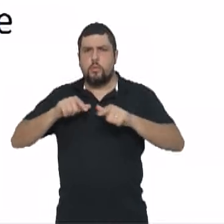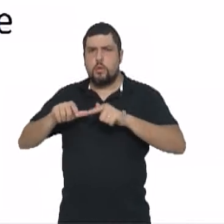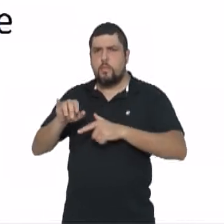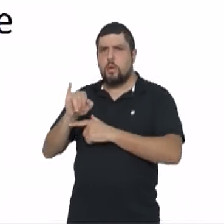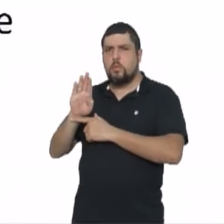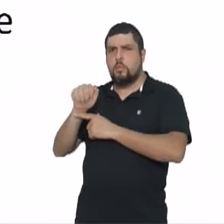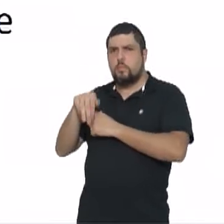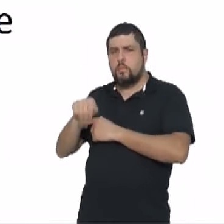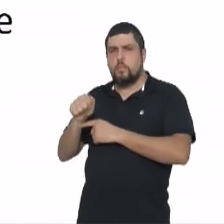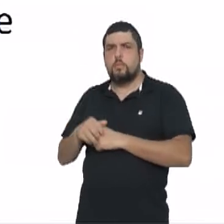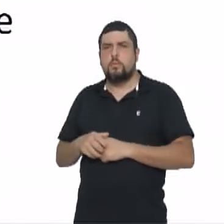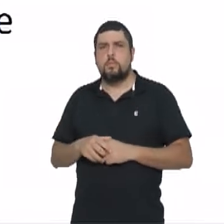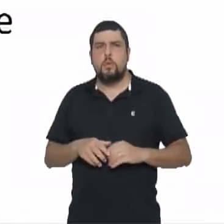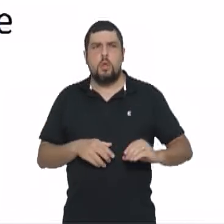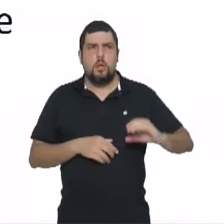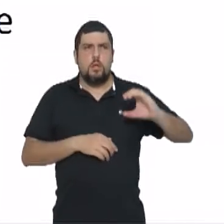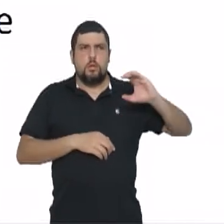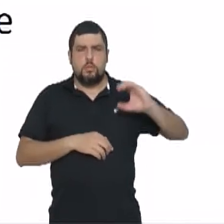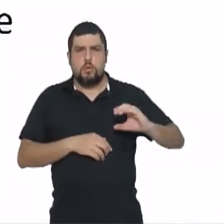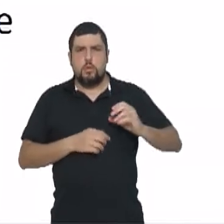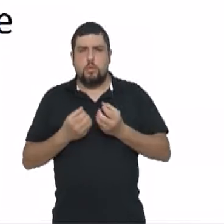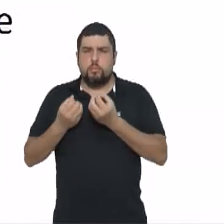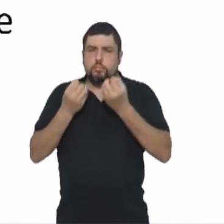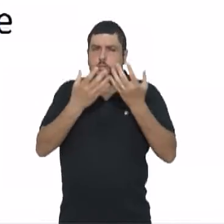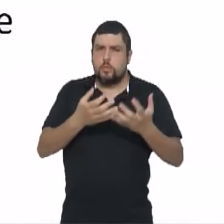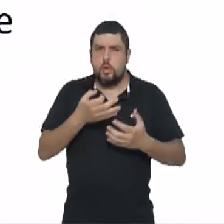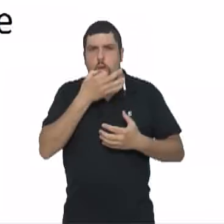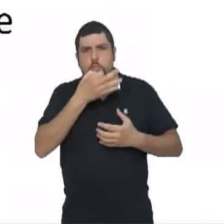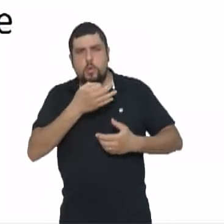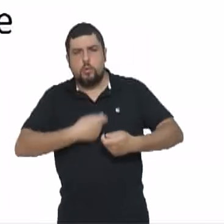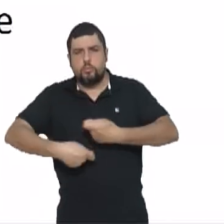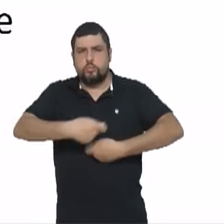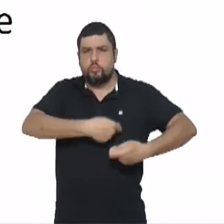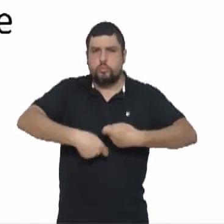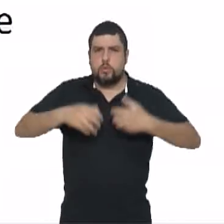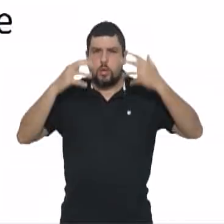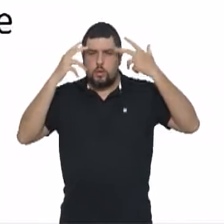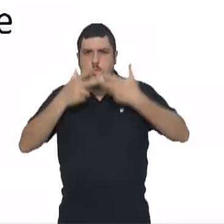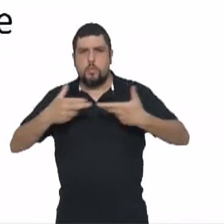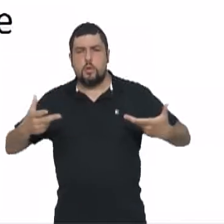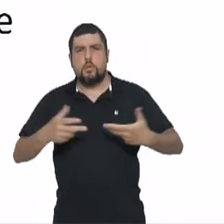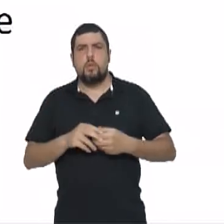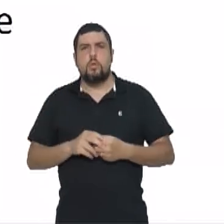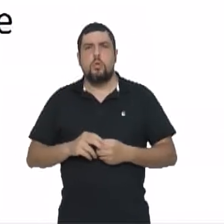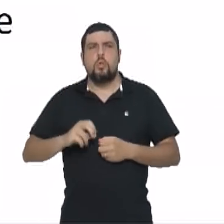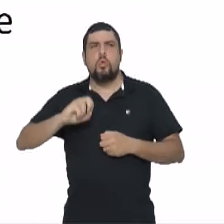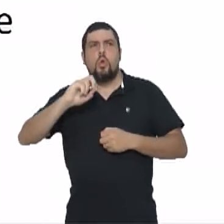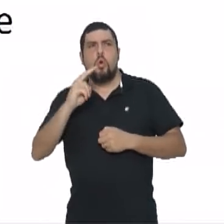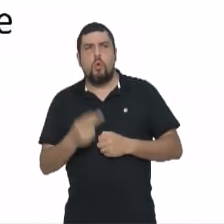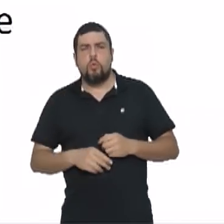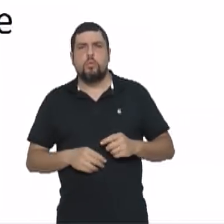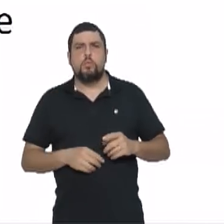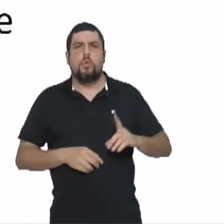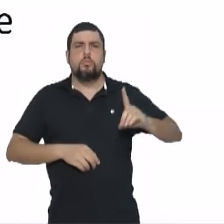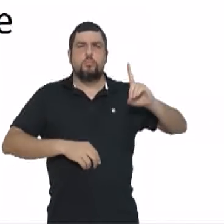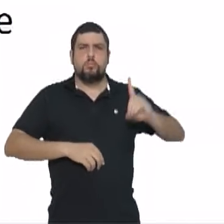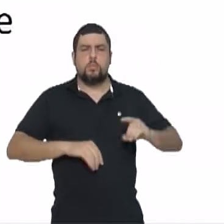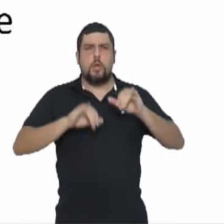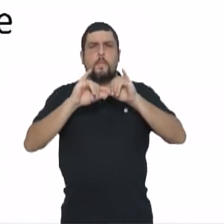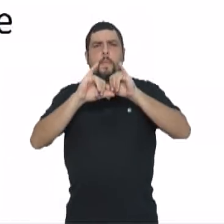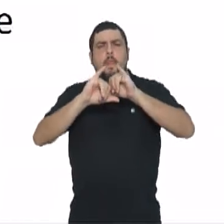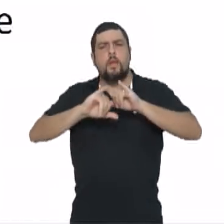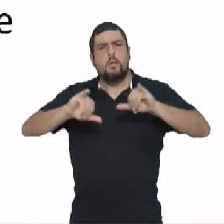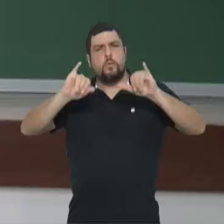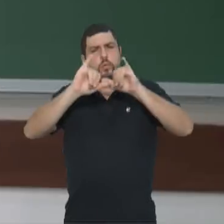uma opinião sobre o tráfico de animais silvestres no Brasil ou informar sobre a nova regra para o transporte de animais silvestres